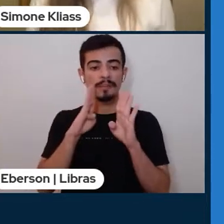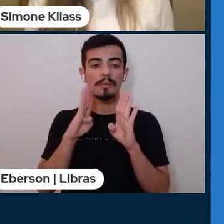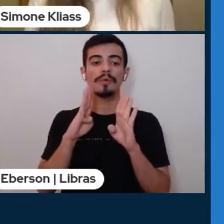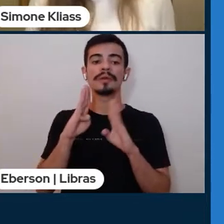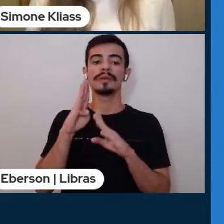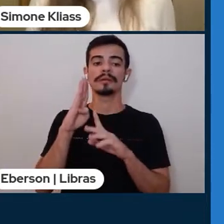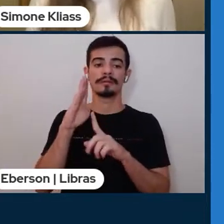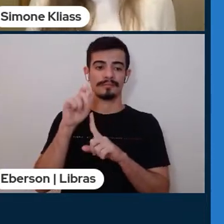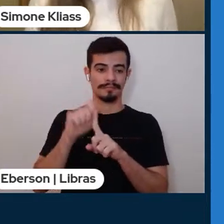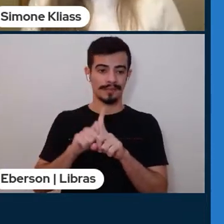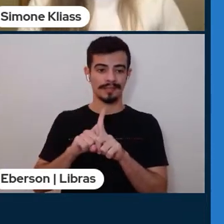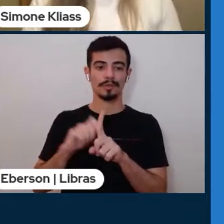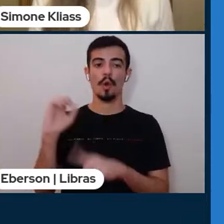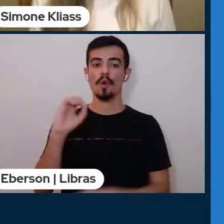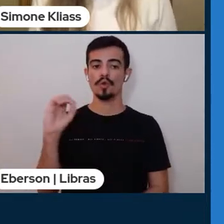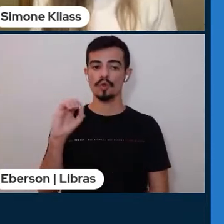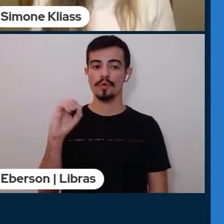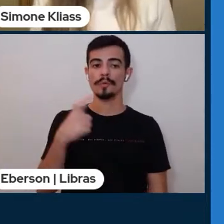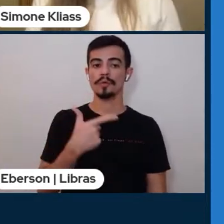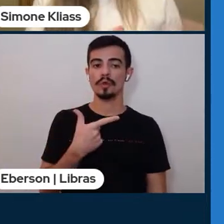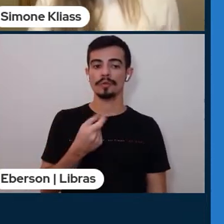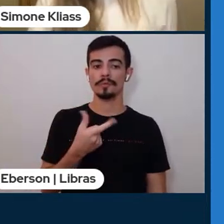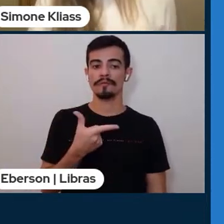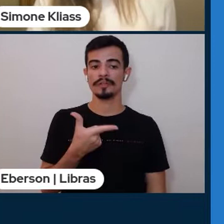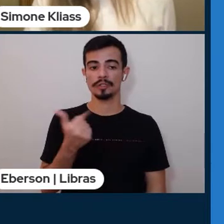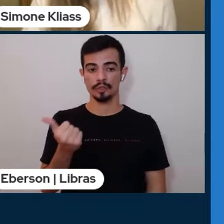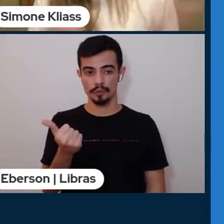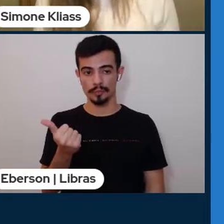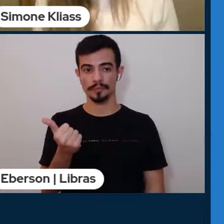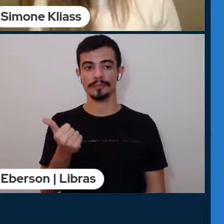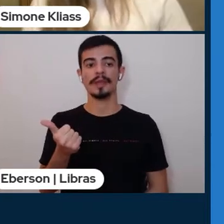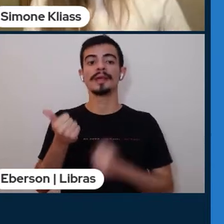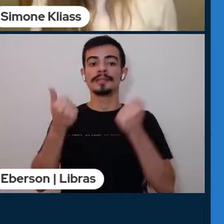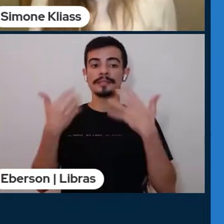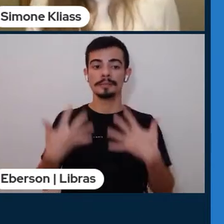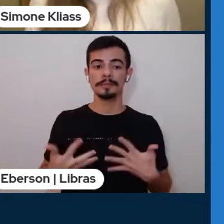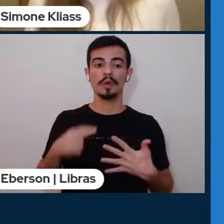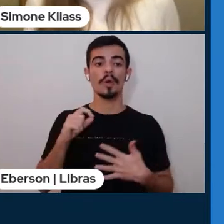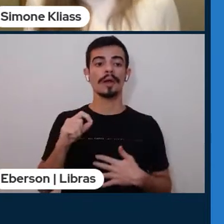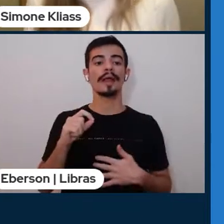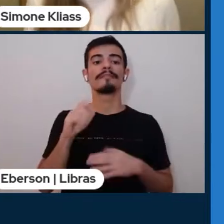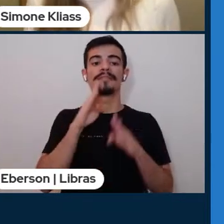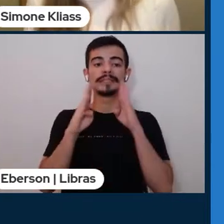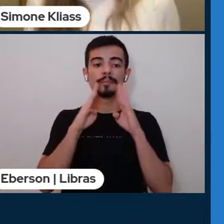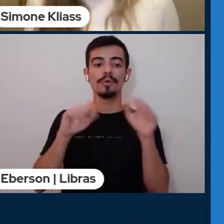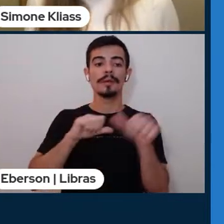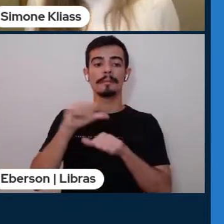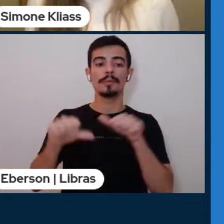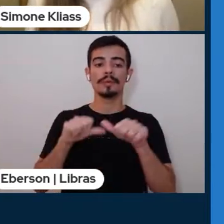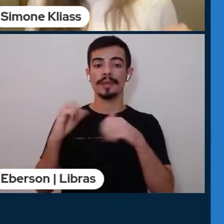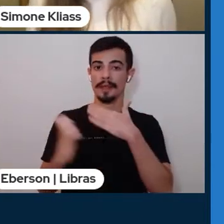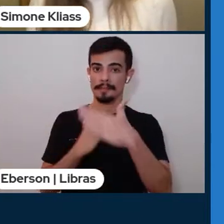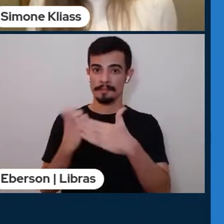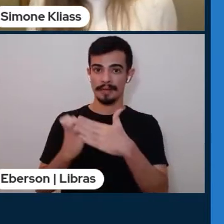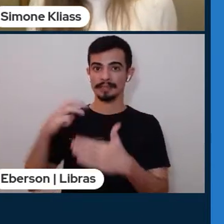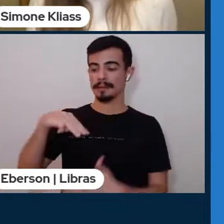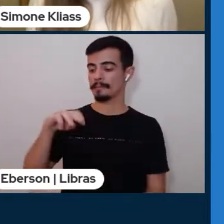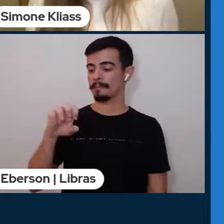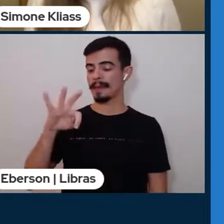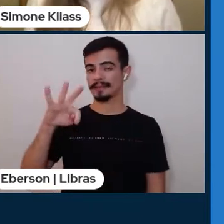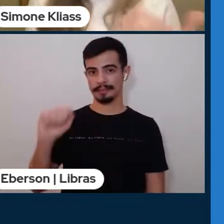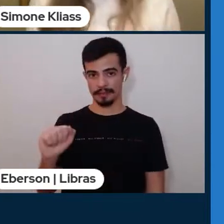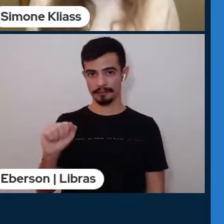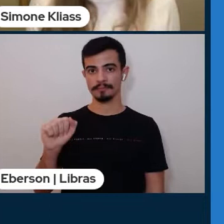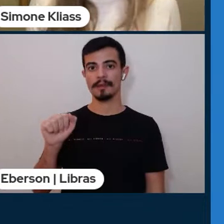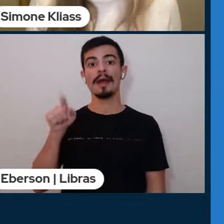21 quando Mark Zuckerberg disse que a empresa o Facebook mudaria de nome para a meta e que eles gostariam de ser enxergadas como uma empresa de meta